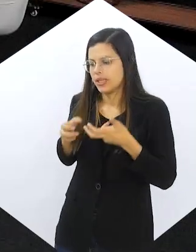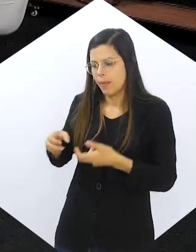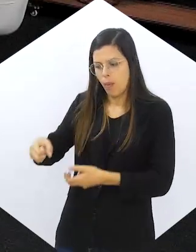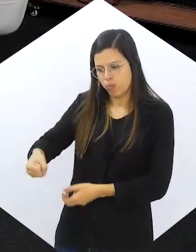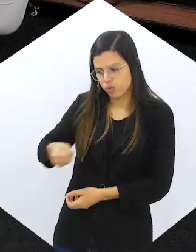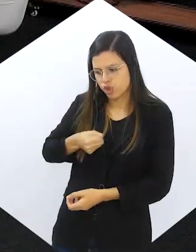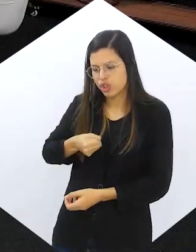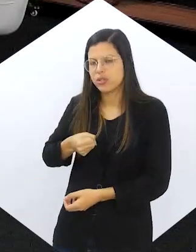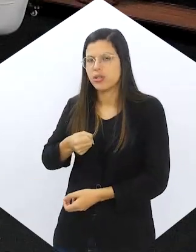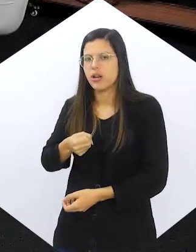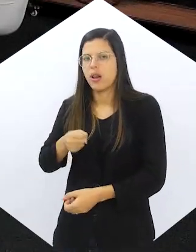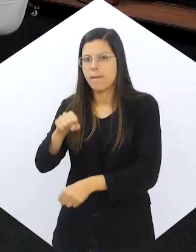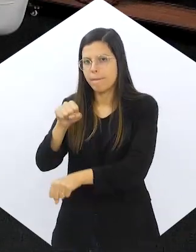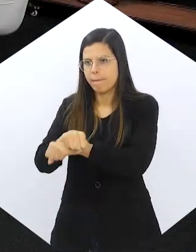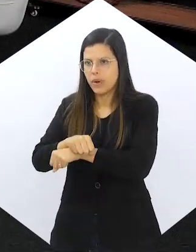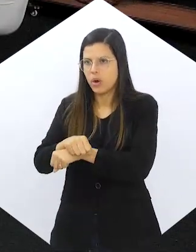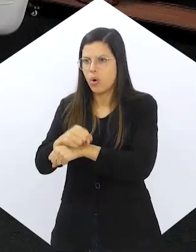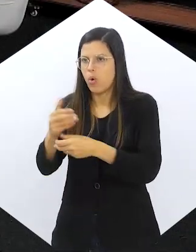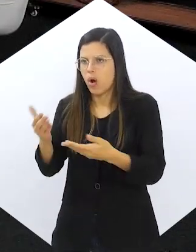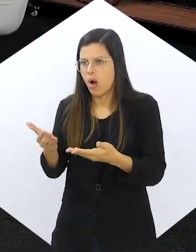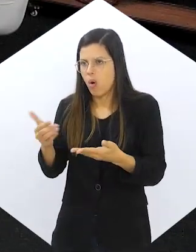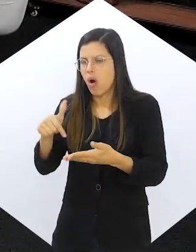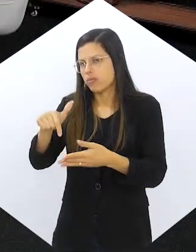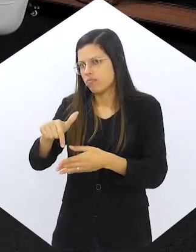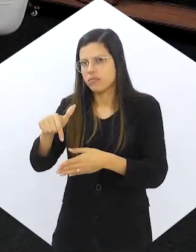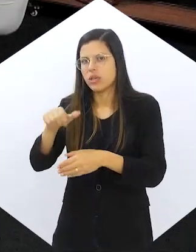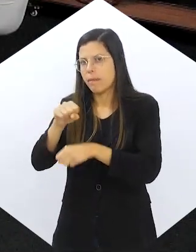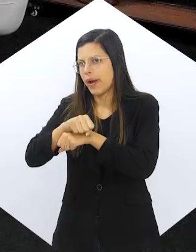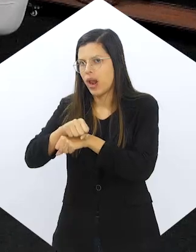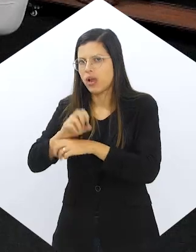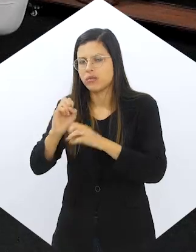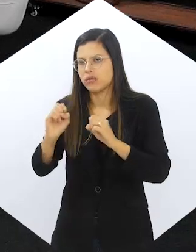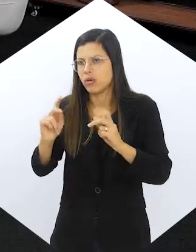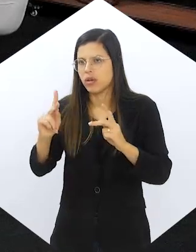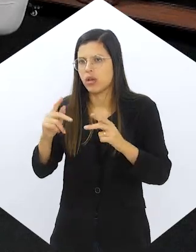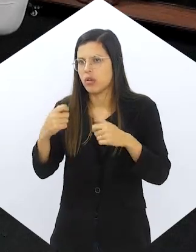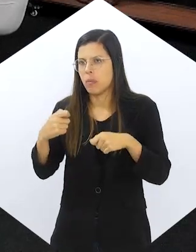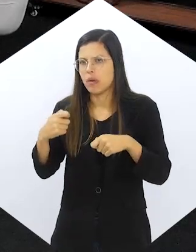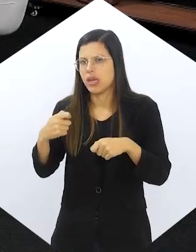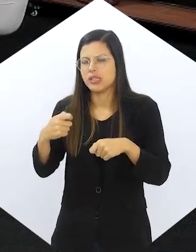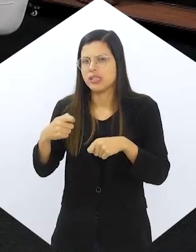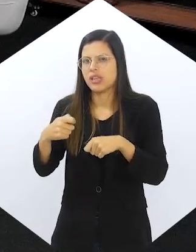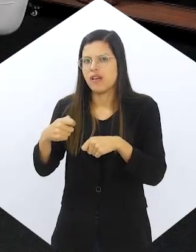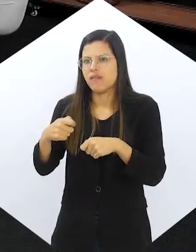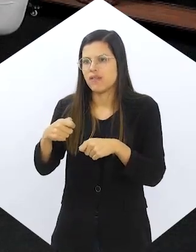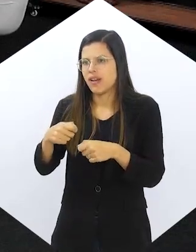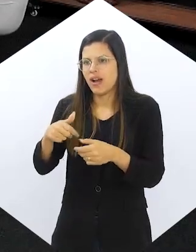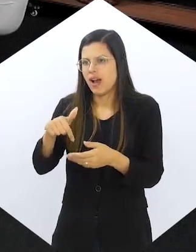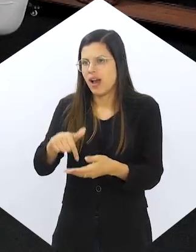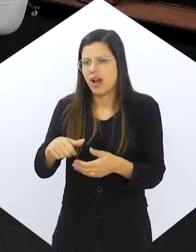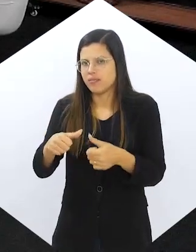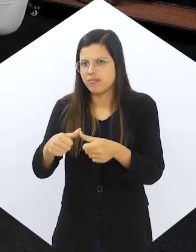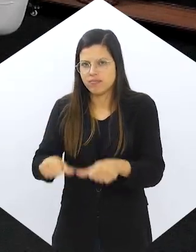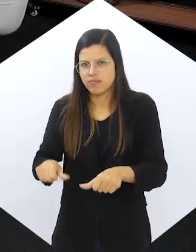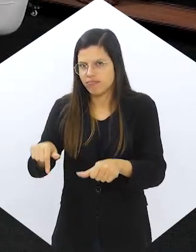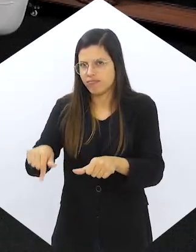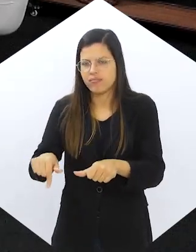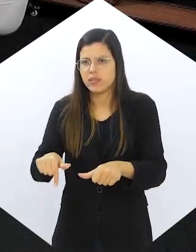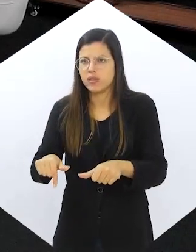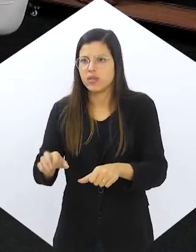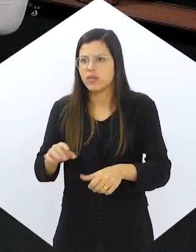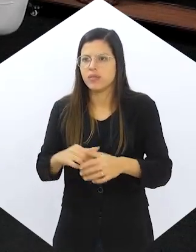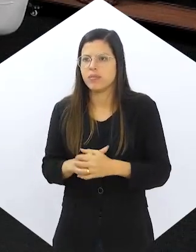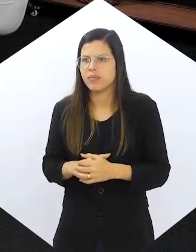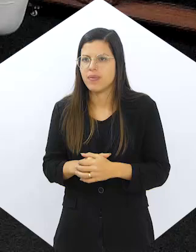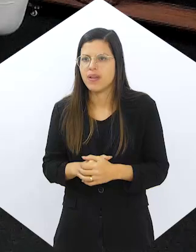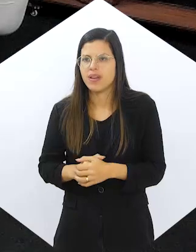puxei, ele parou e agora ele quer ficar nessa posição. E tá ok. Ele não precisa ficar deitado, ele não precisa, ele pode... Tá vendo? Ele só